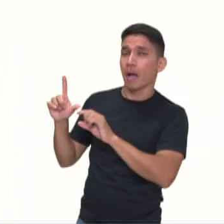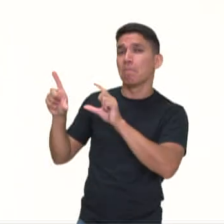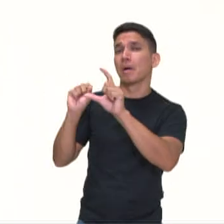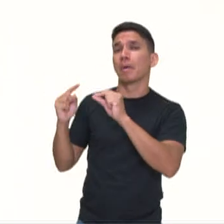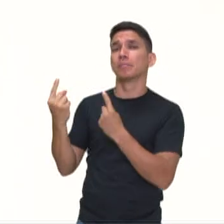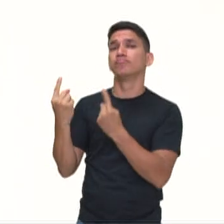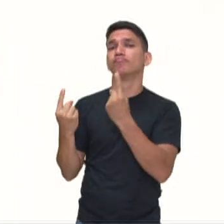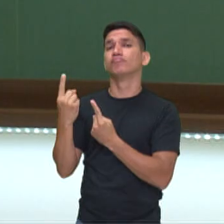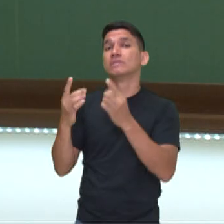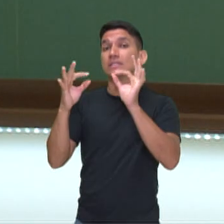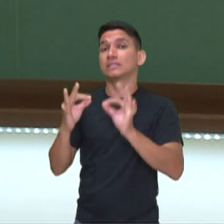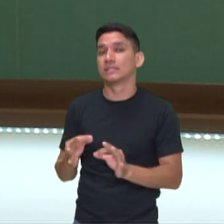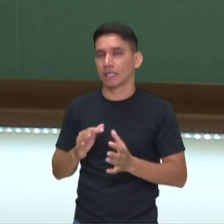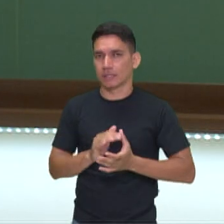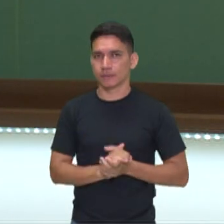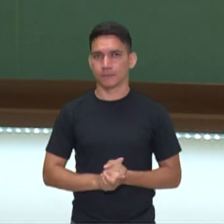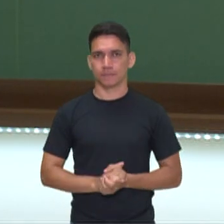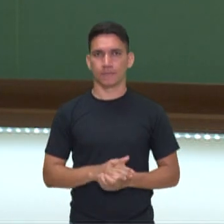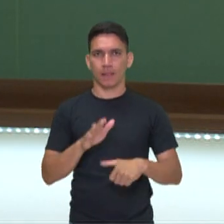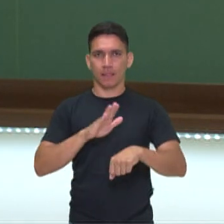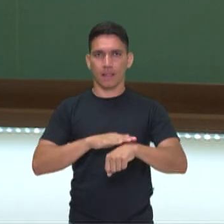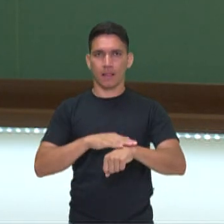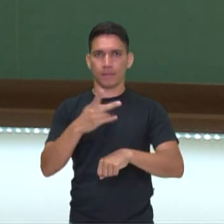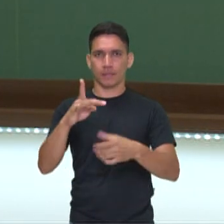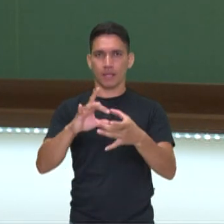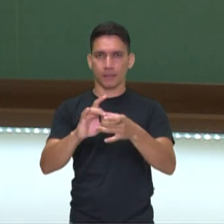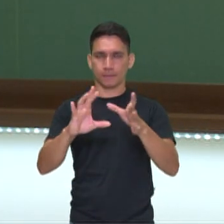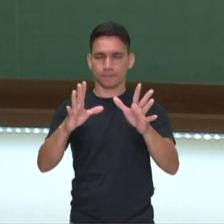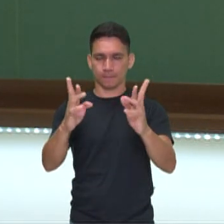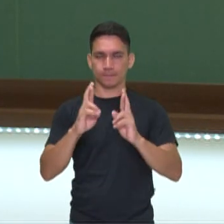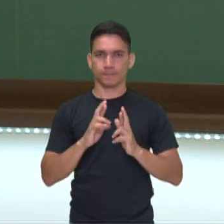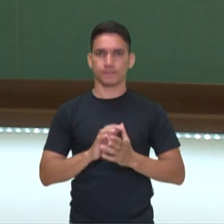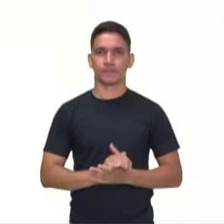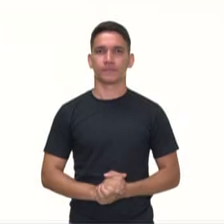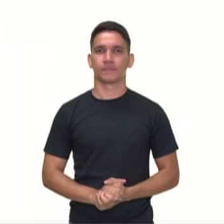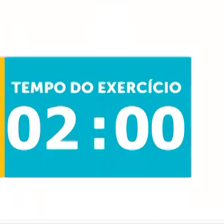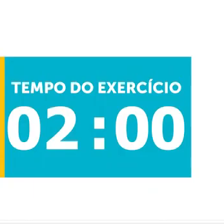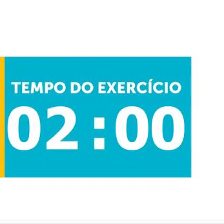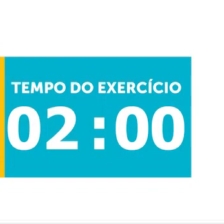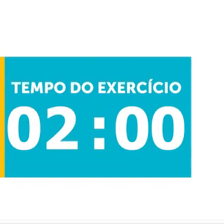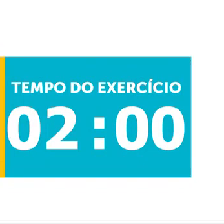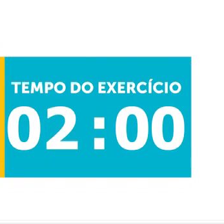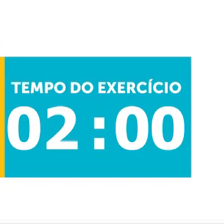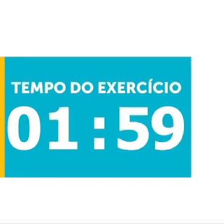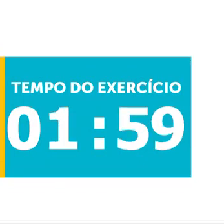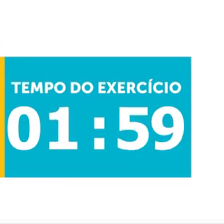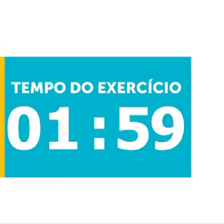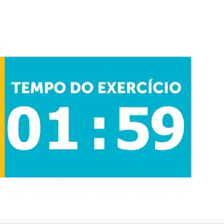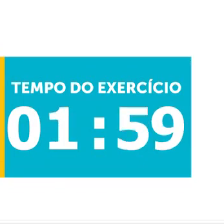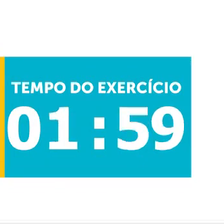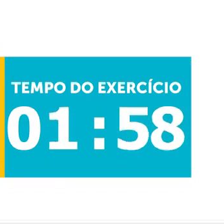your mother play tennis? Vou dar um tempinho para vocês responderem e a gente já volta.